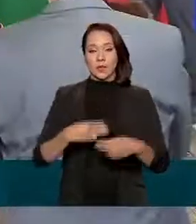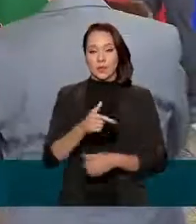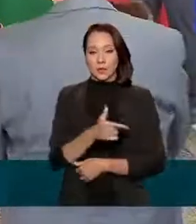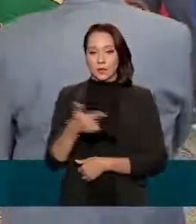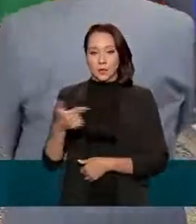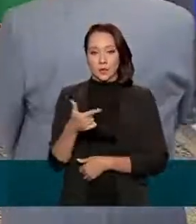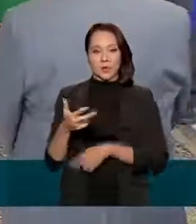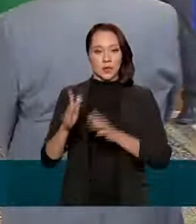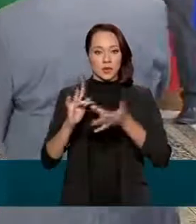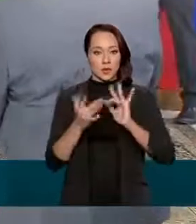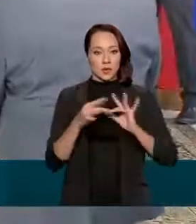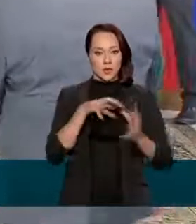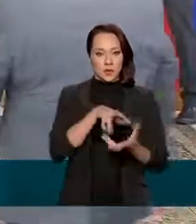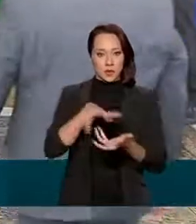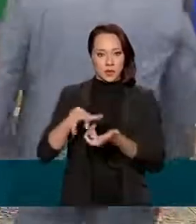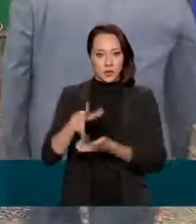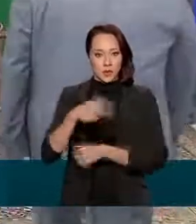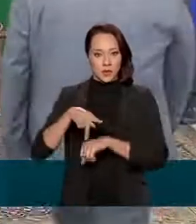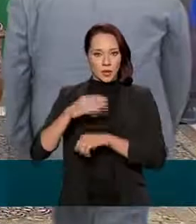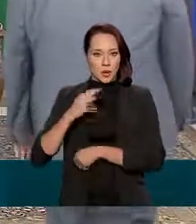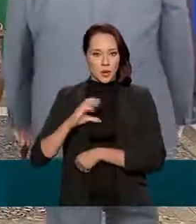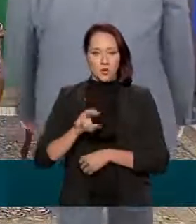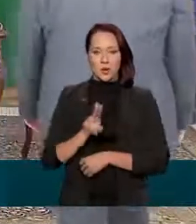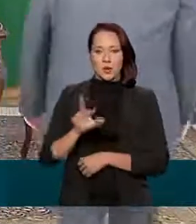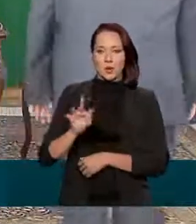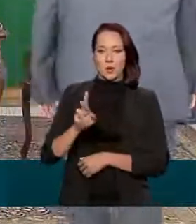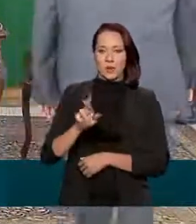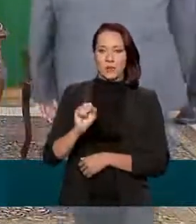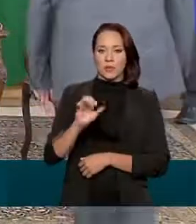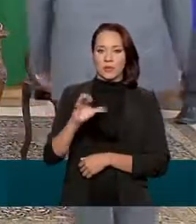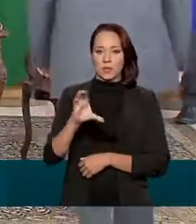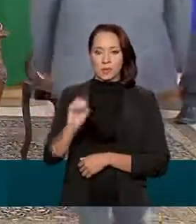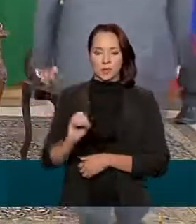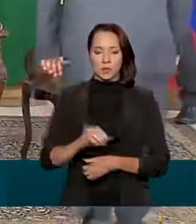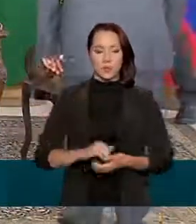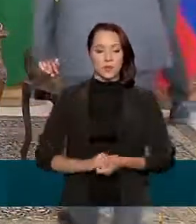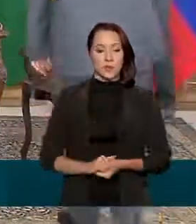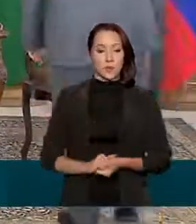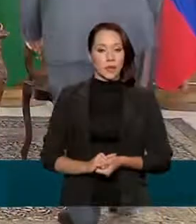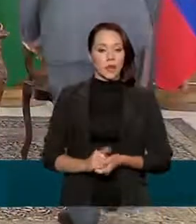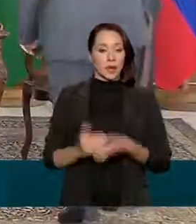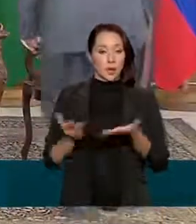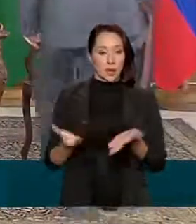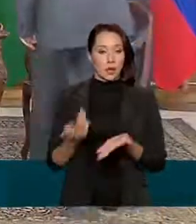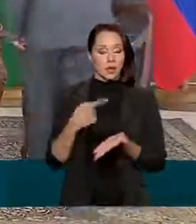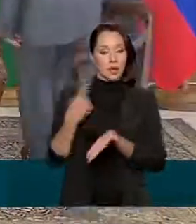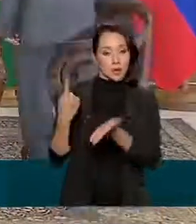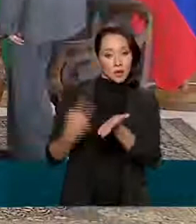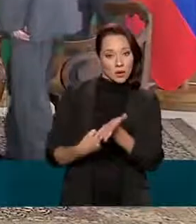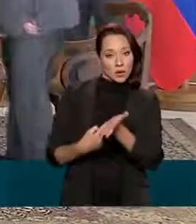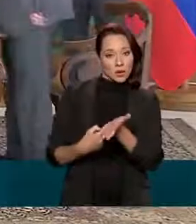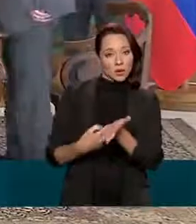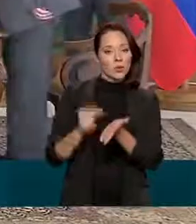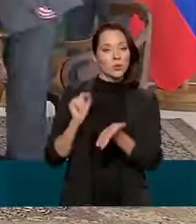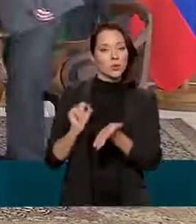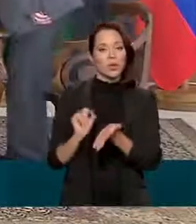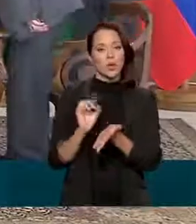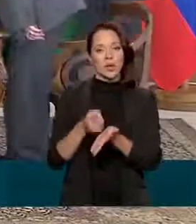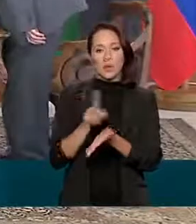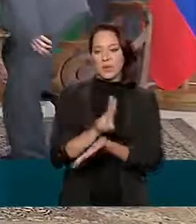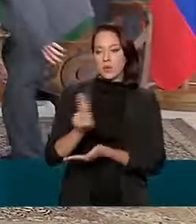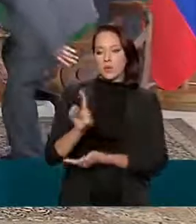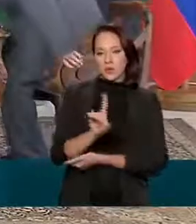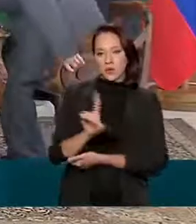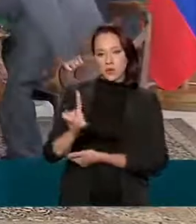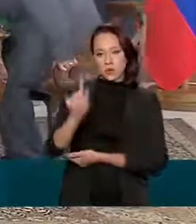exteriores da Colômbia Francisco Xavier e que were Lara que firma o referido memorando em